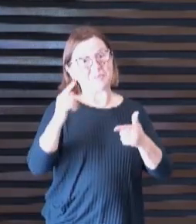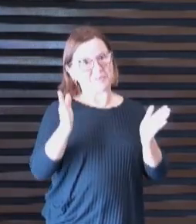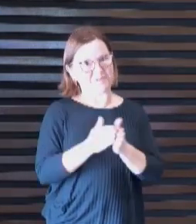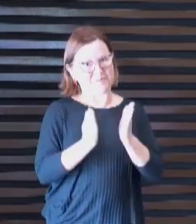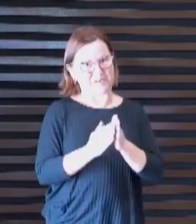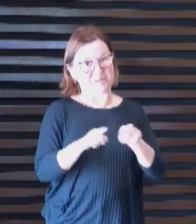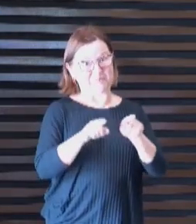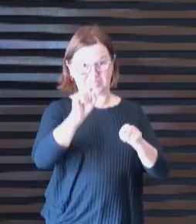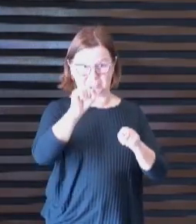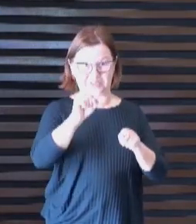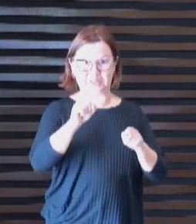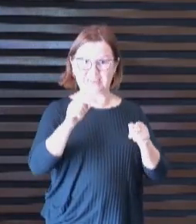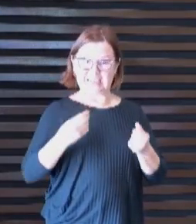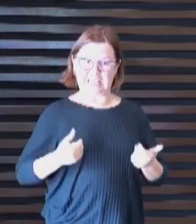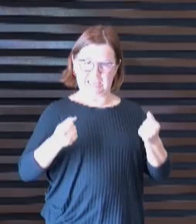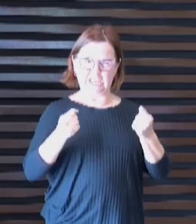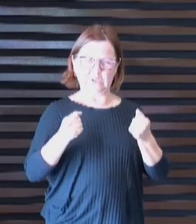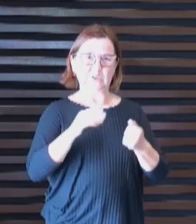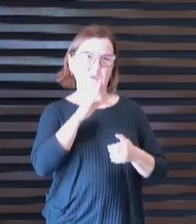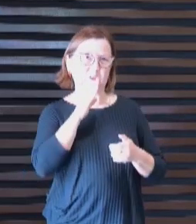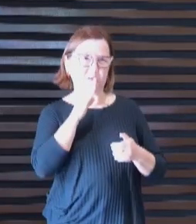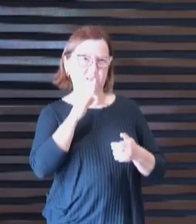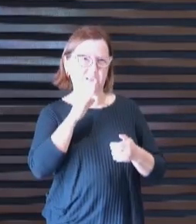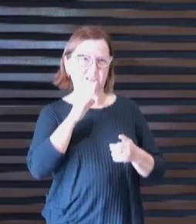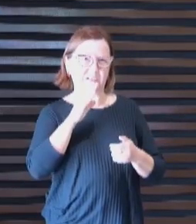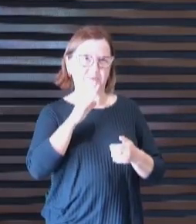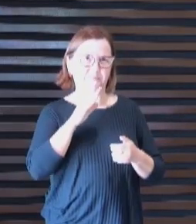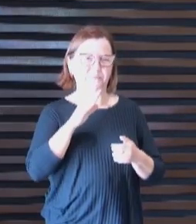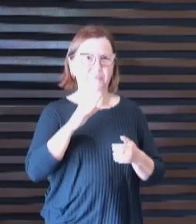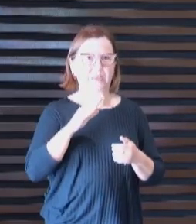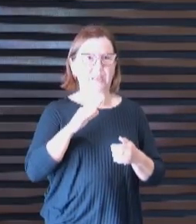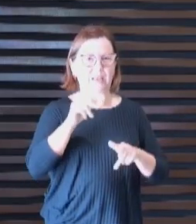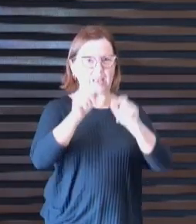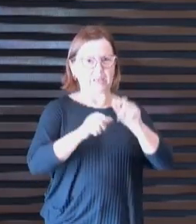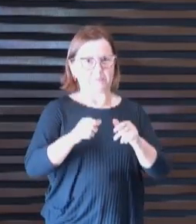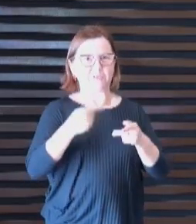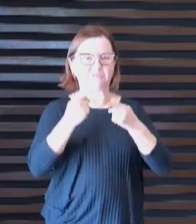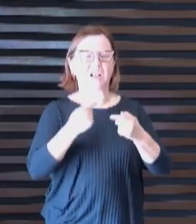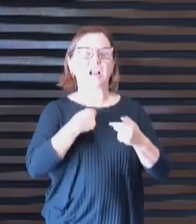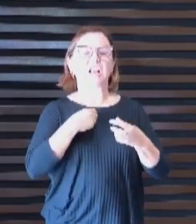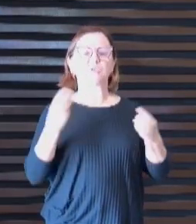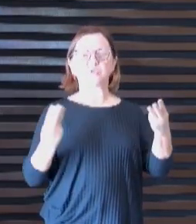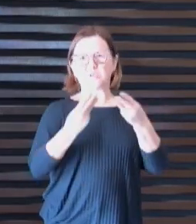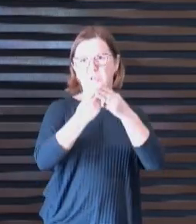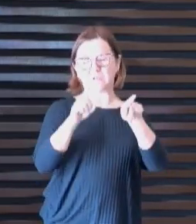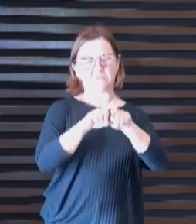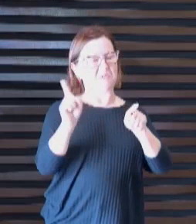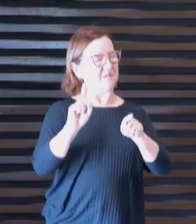rico, e as blasfêmias dos que a si mesmos se declaram judeus e não são, sendo